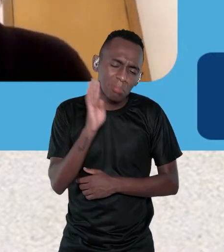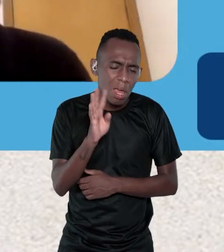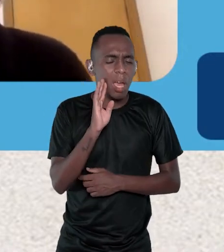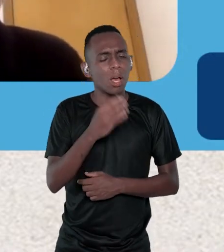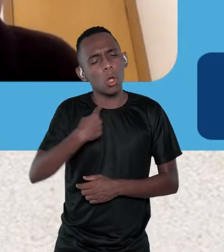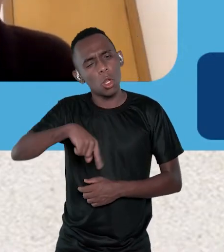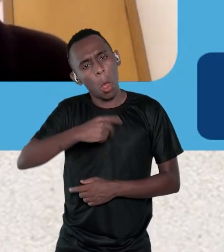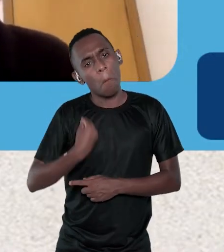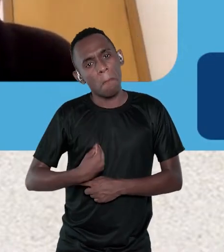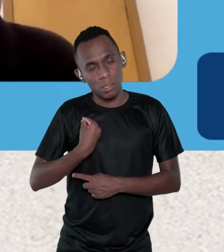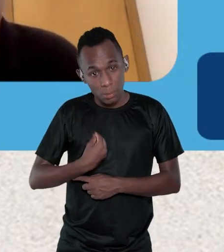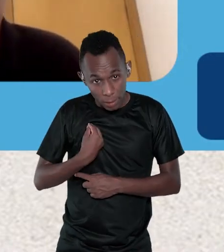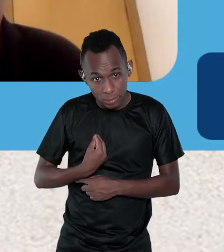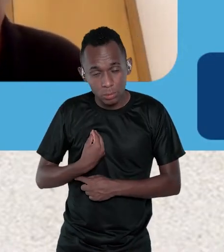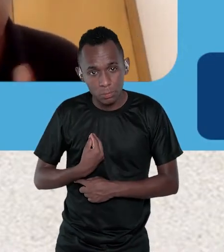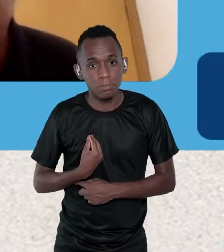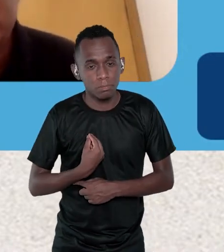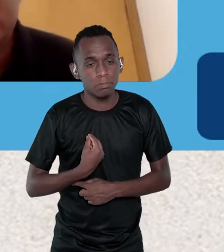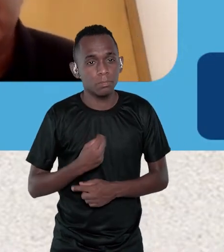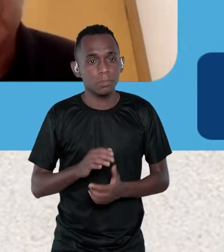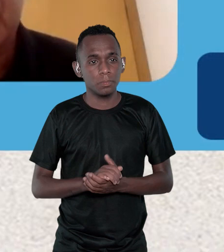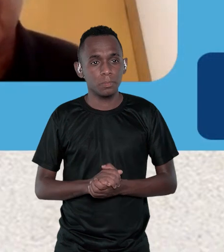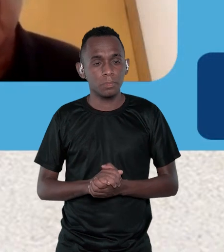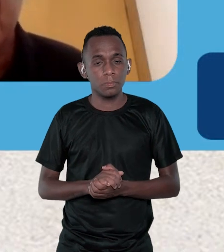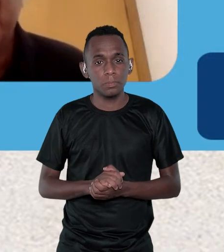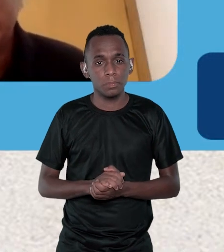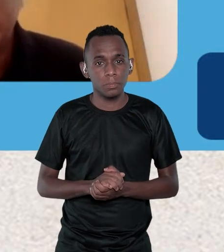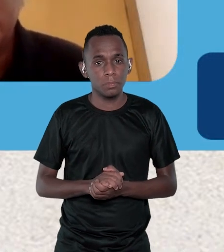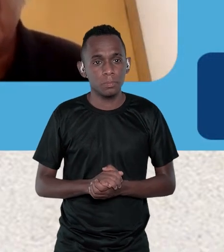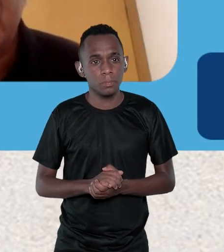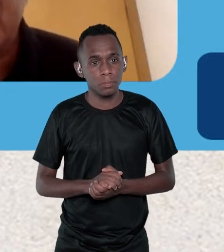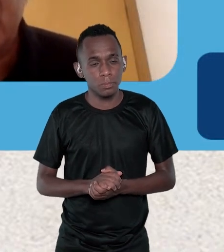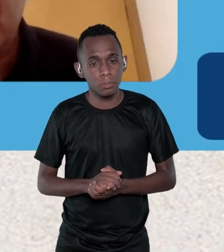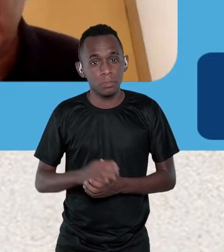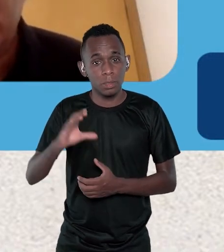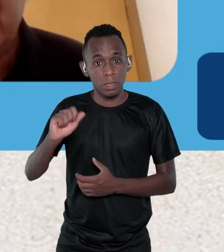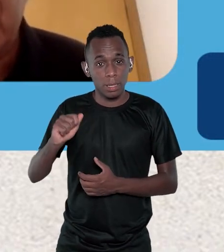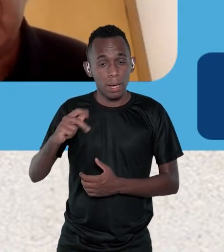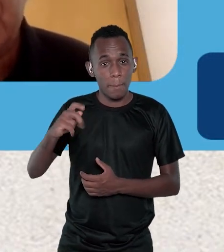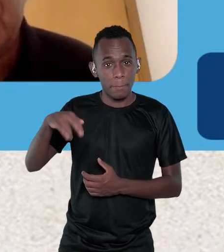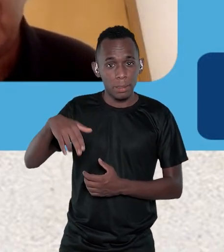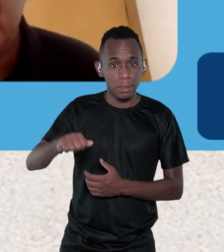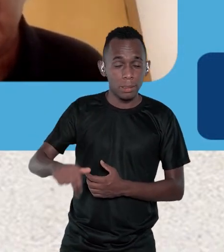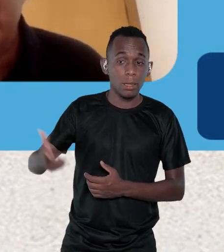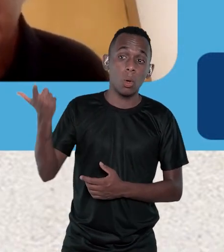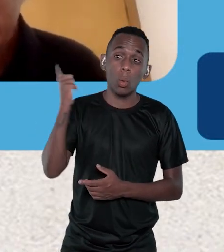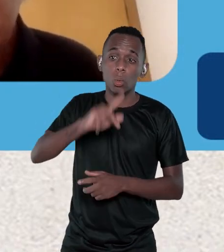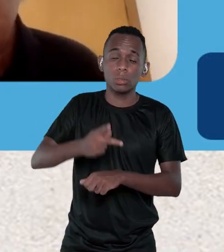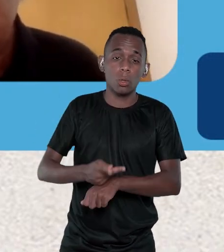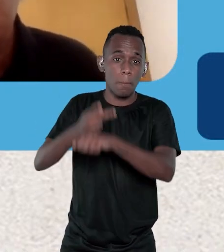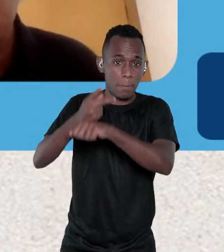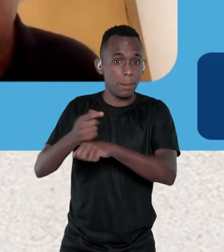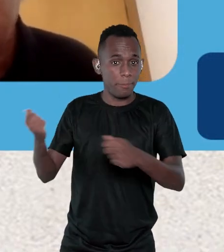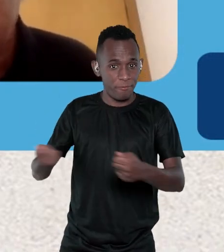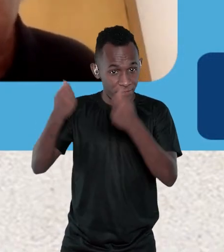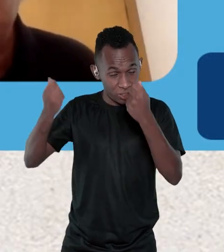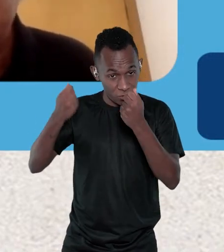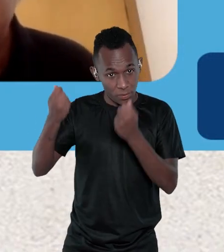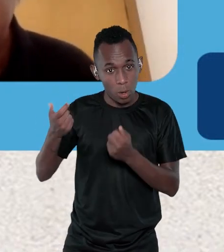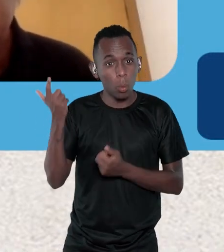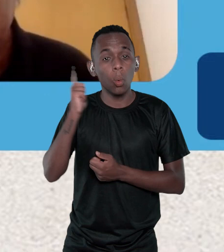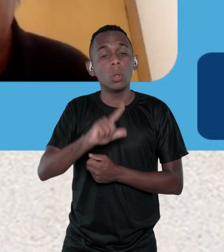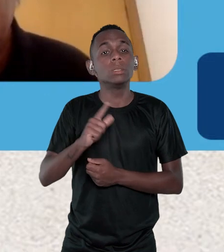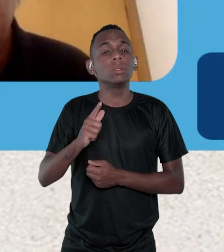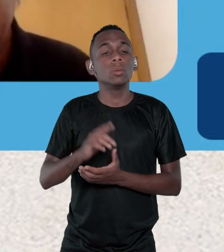arte. E foi muito legal a nossa participação lá. E eu disse que o Capinã ganhou esse